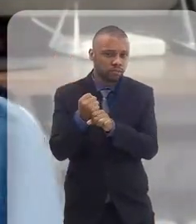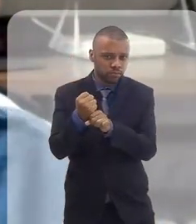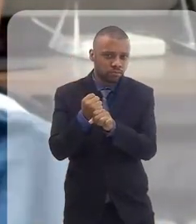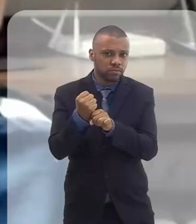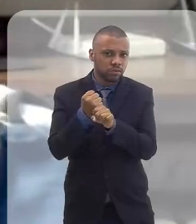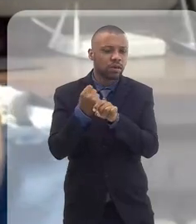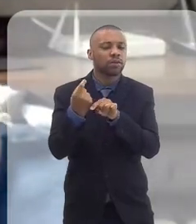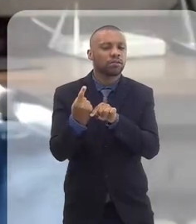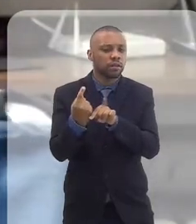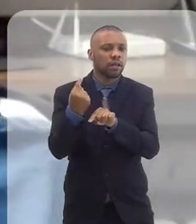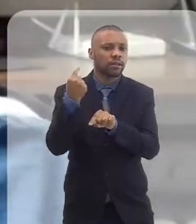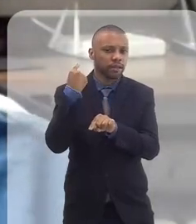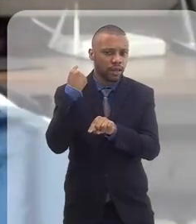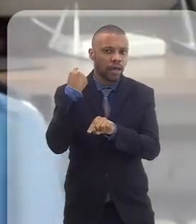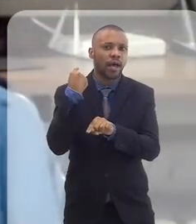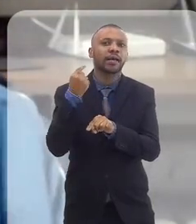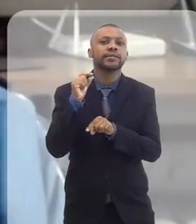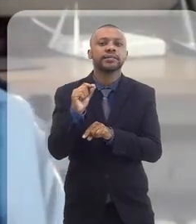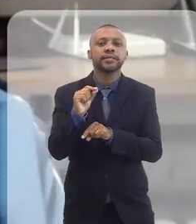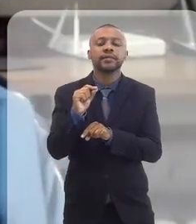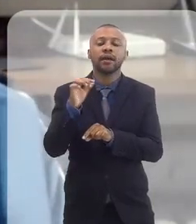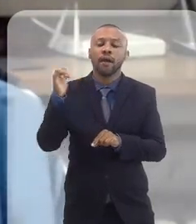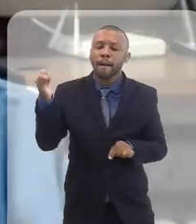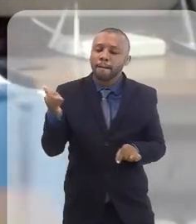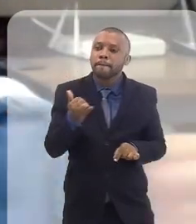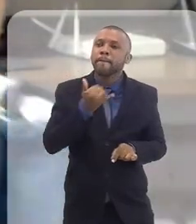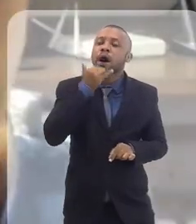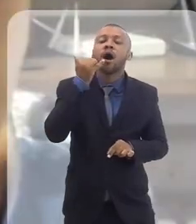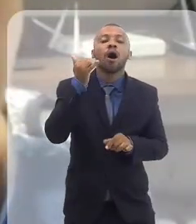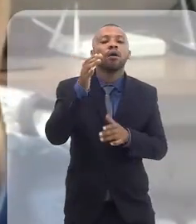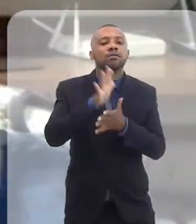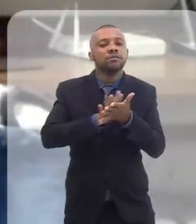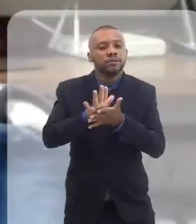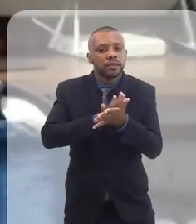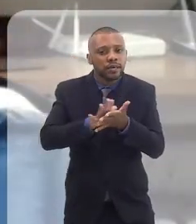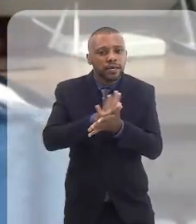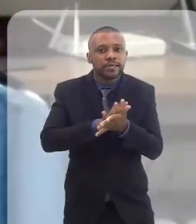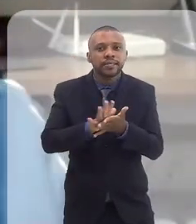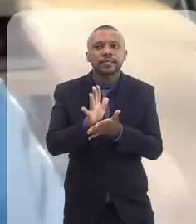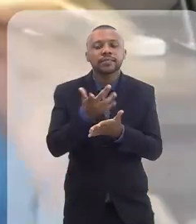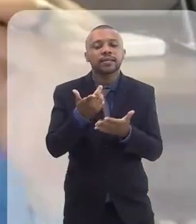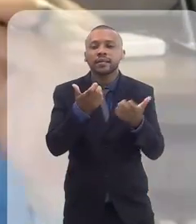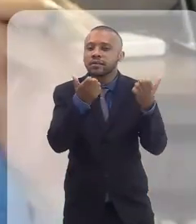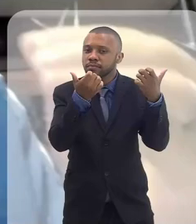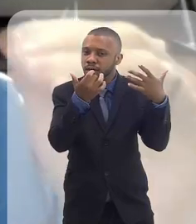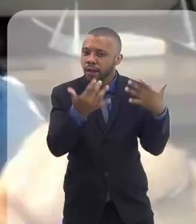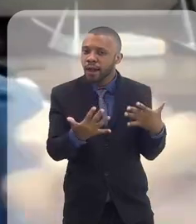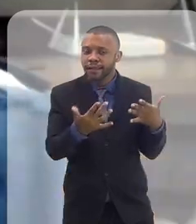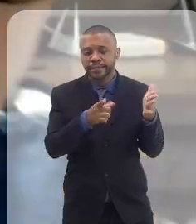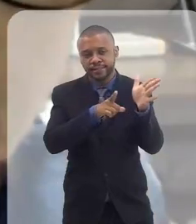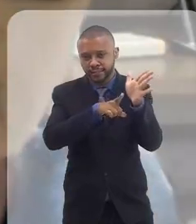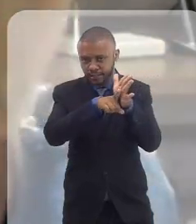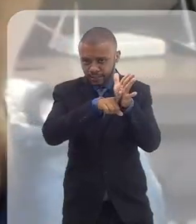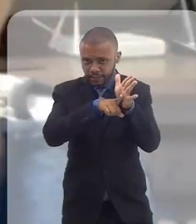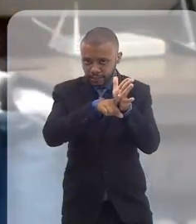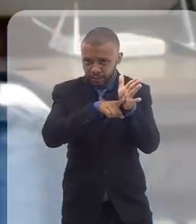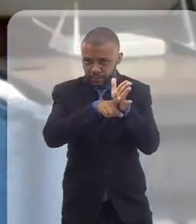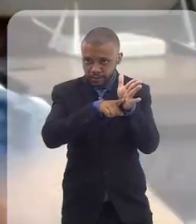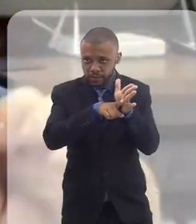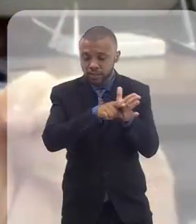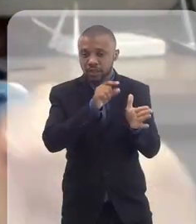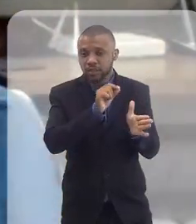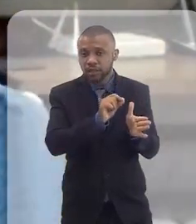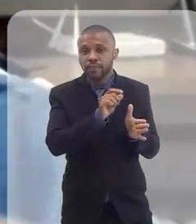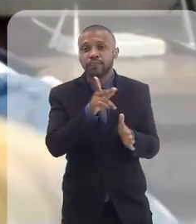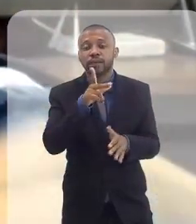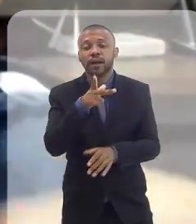há alguns anos atrás, que, do nada, ele dizia nesse